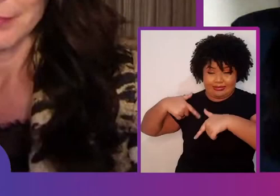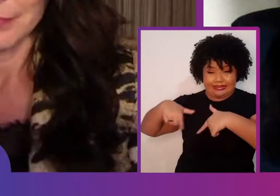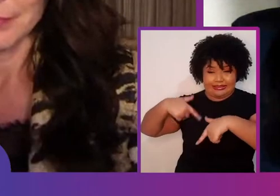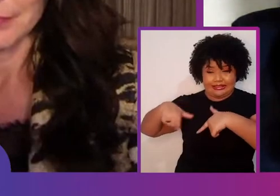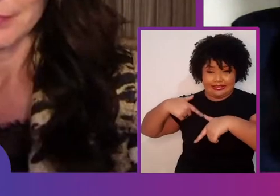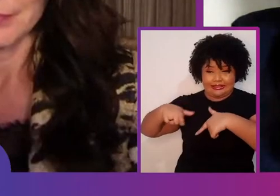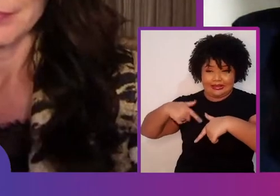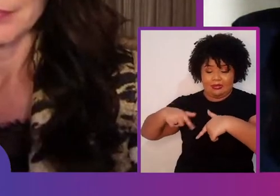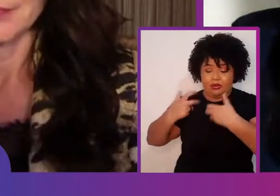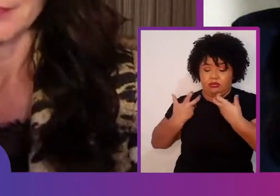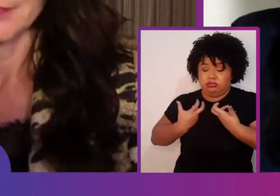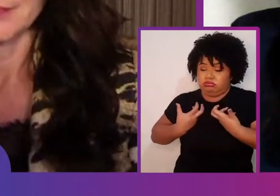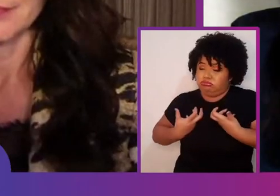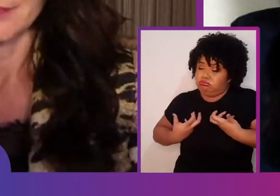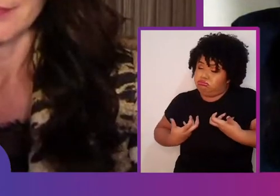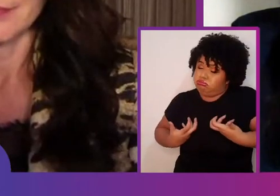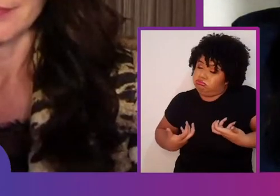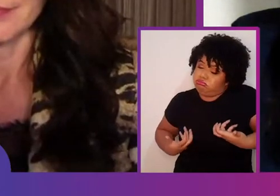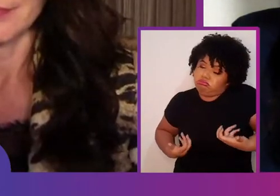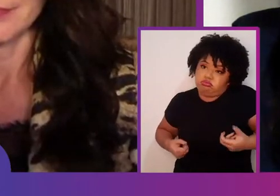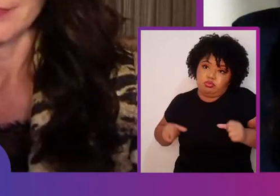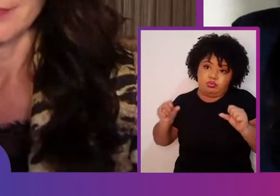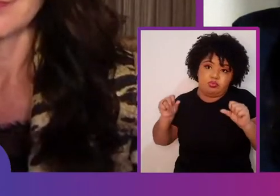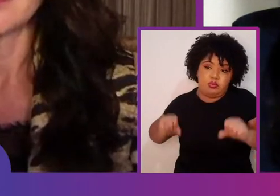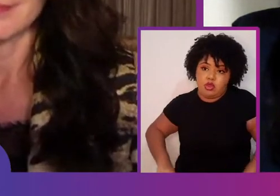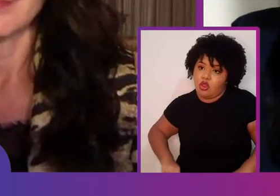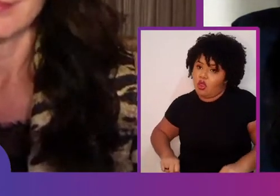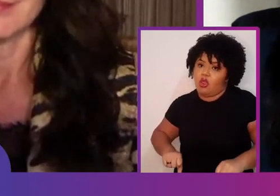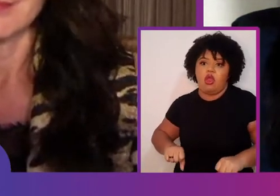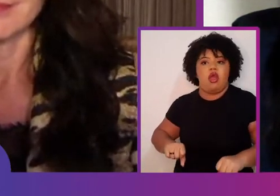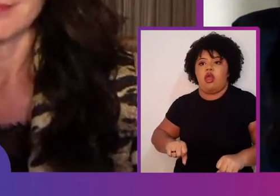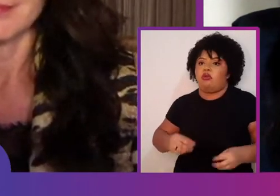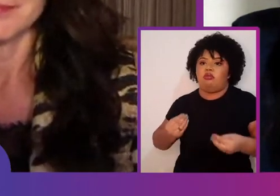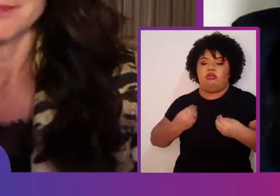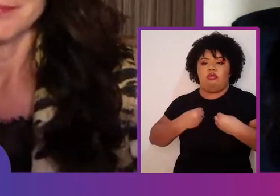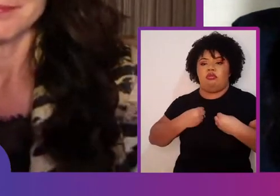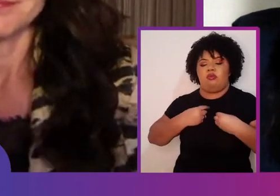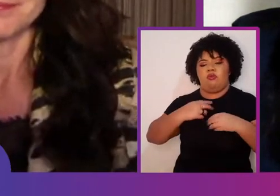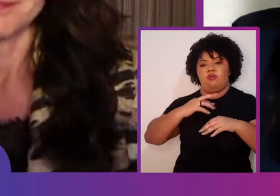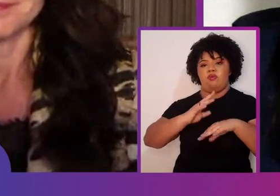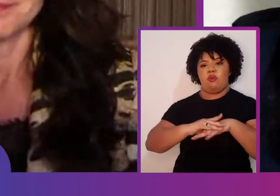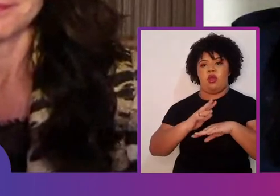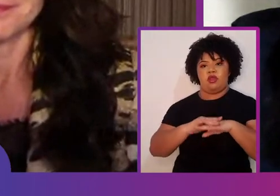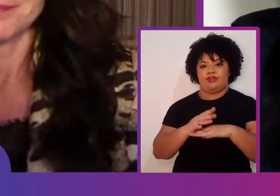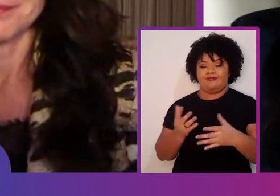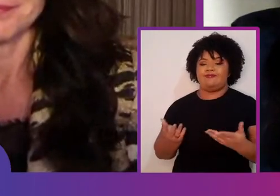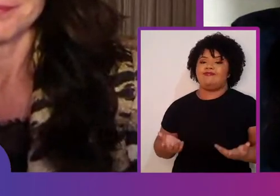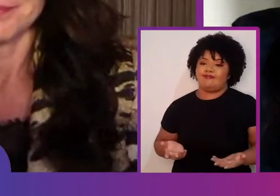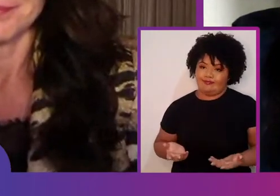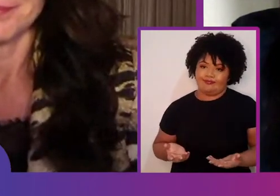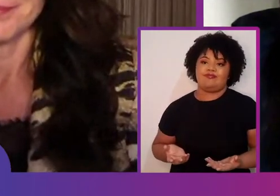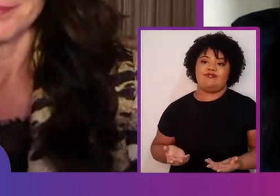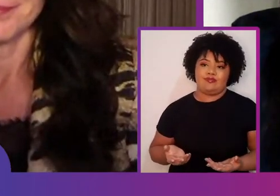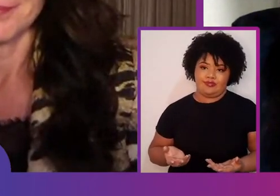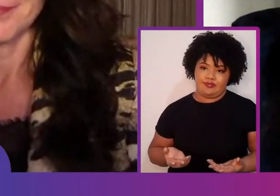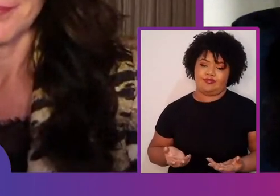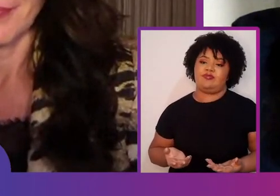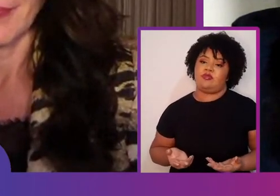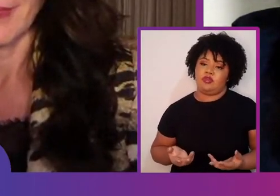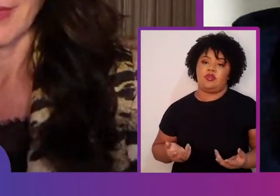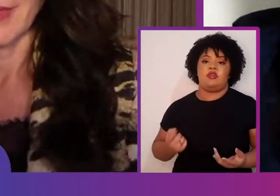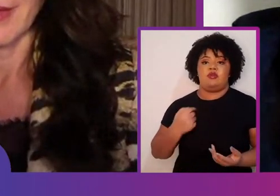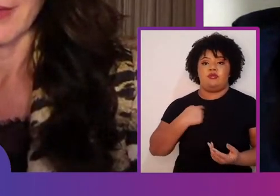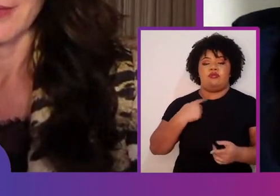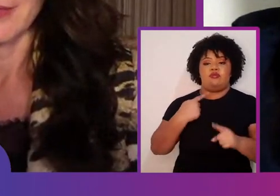desculpa, em 2019, não tem índices em 2020, porque ninguém fez nenhum levantamento ainda, mas o negócio vai explodir. Nós estamos falando